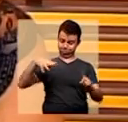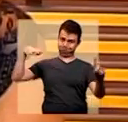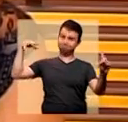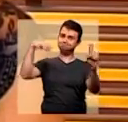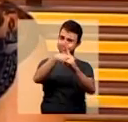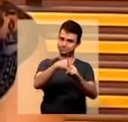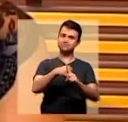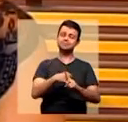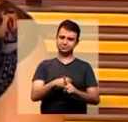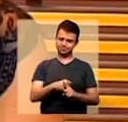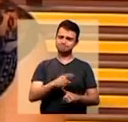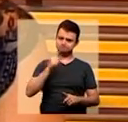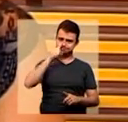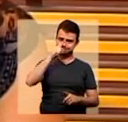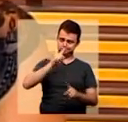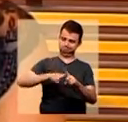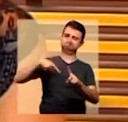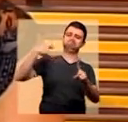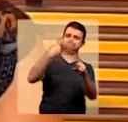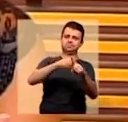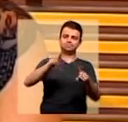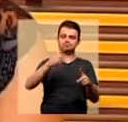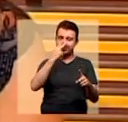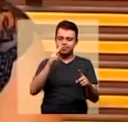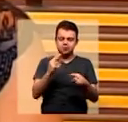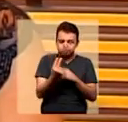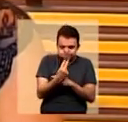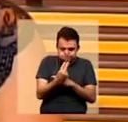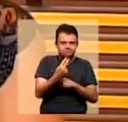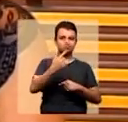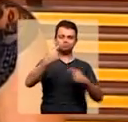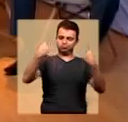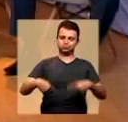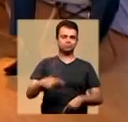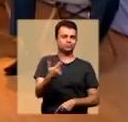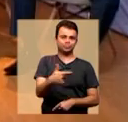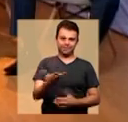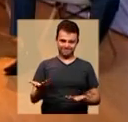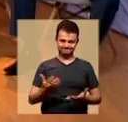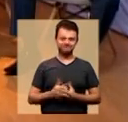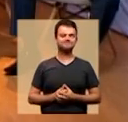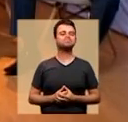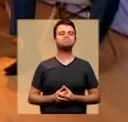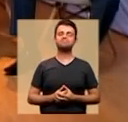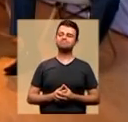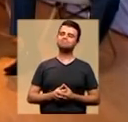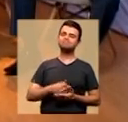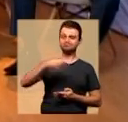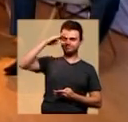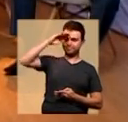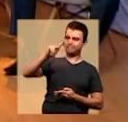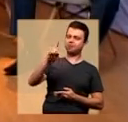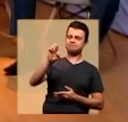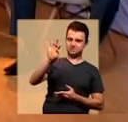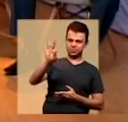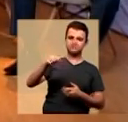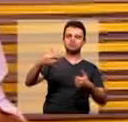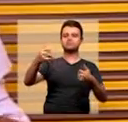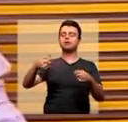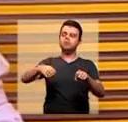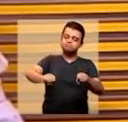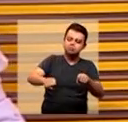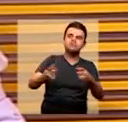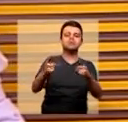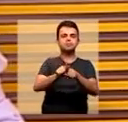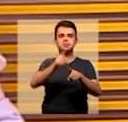de óbito é bem maior. Então, não tem proteção, né? Cabo Herbert, a gente fala muito também dos condutores, de quem está no veículo,